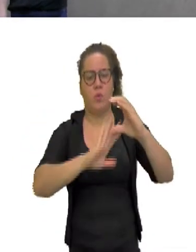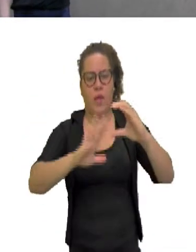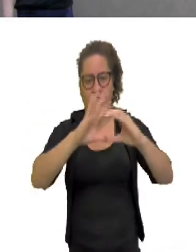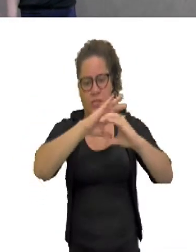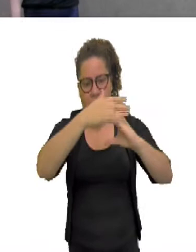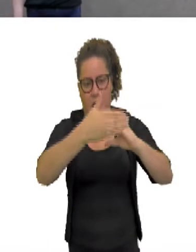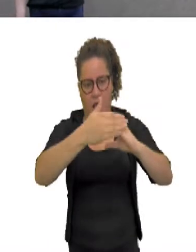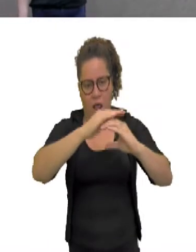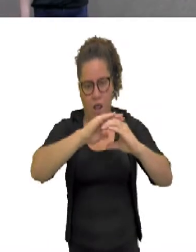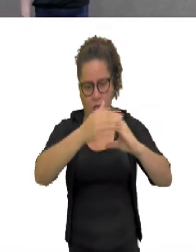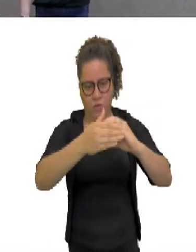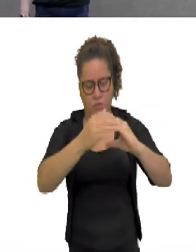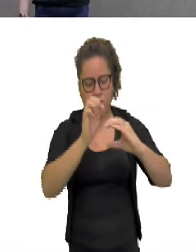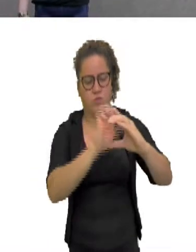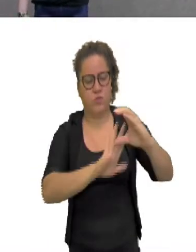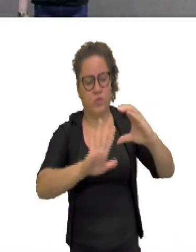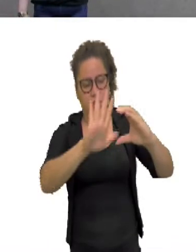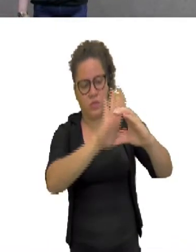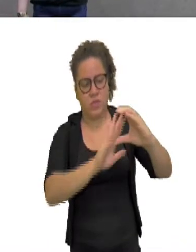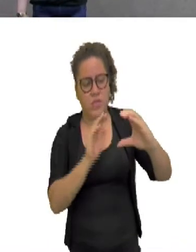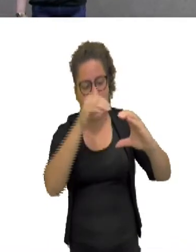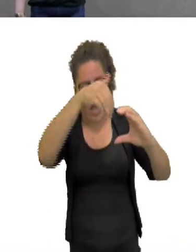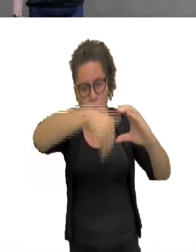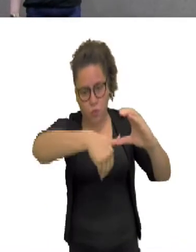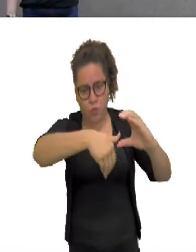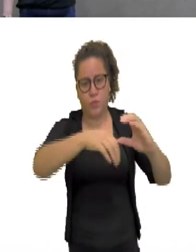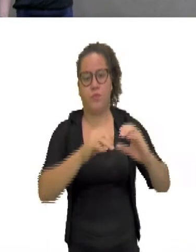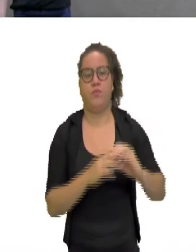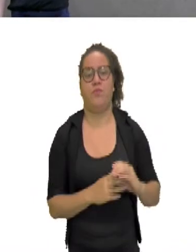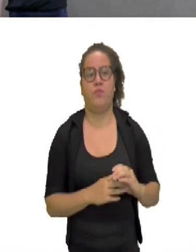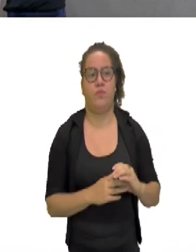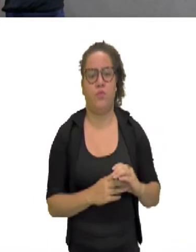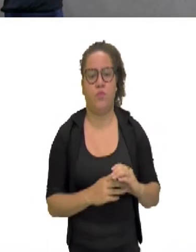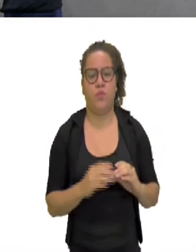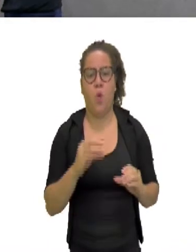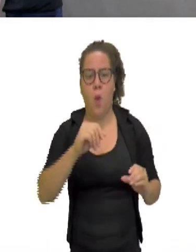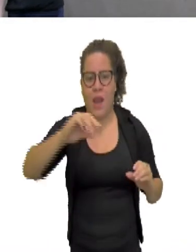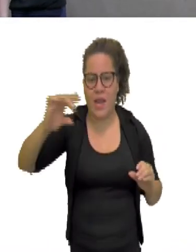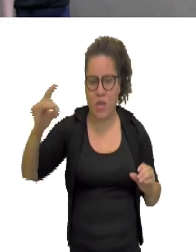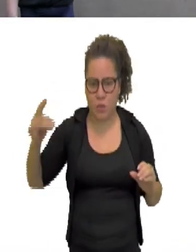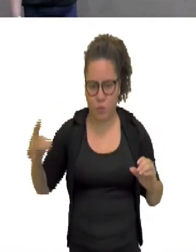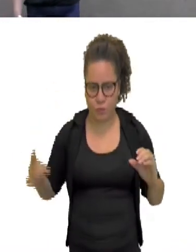do citoplasma, que é composto por um líquido gelatinoso.